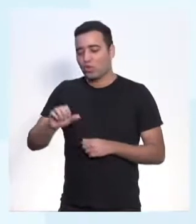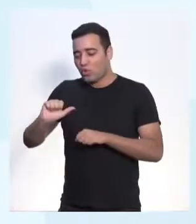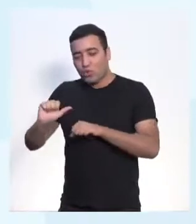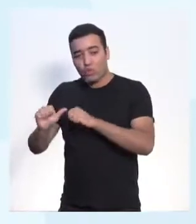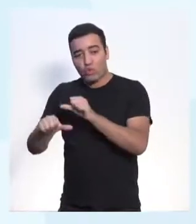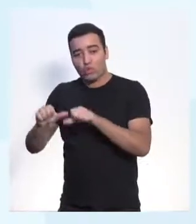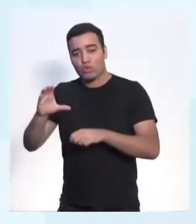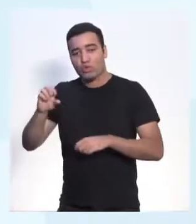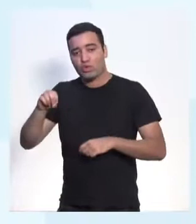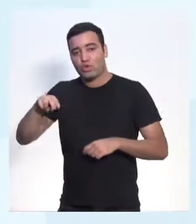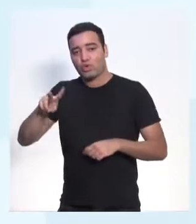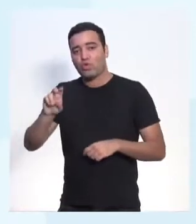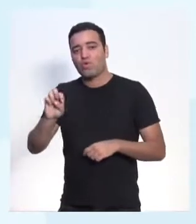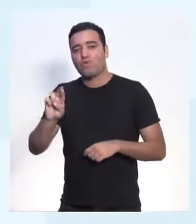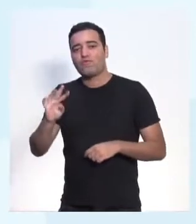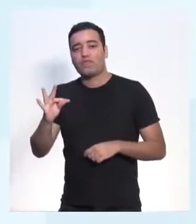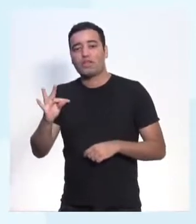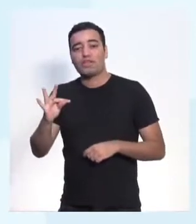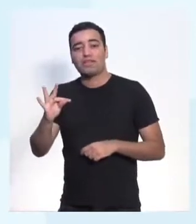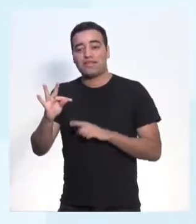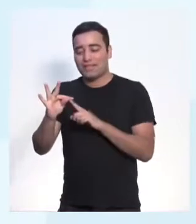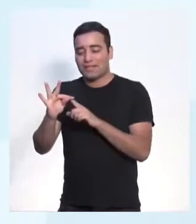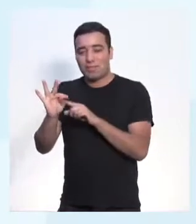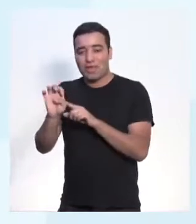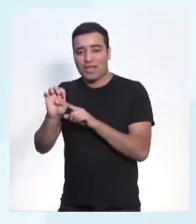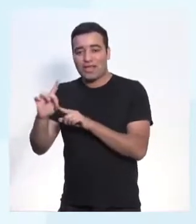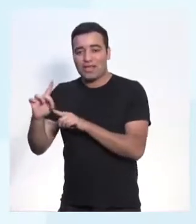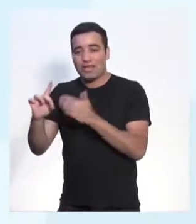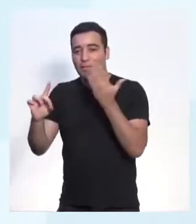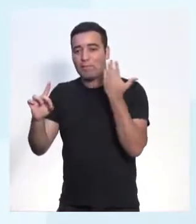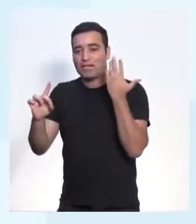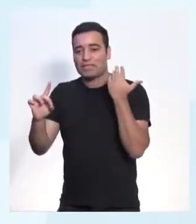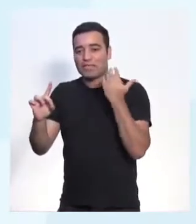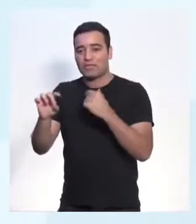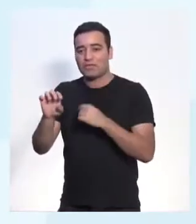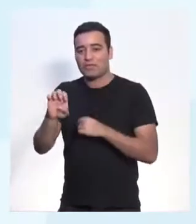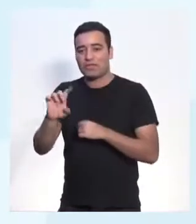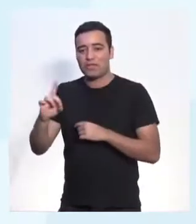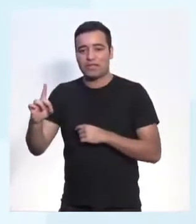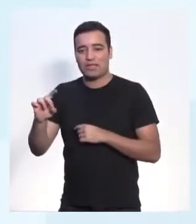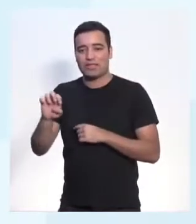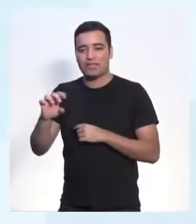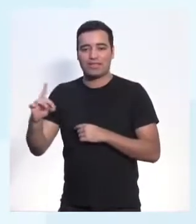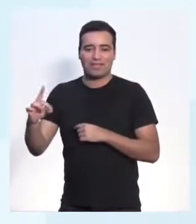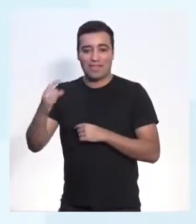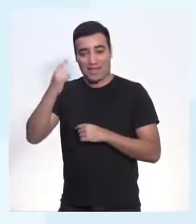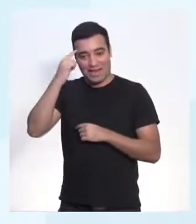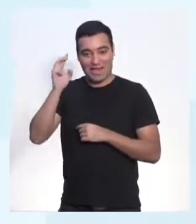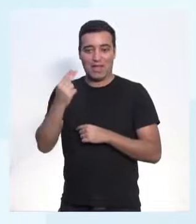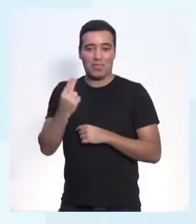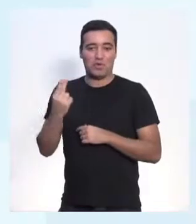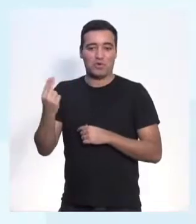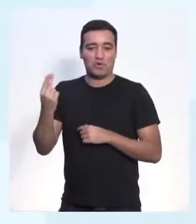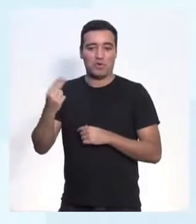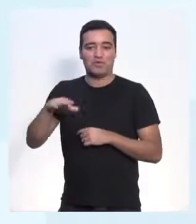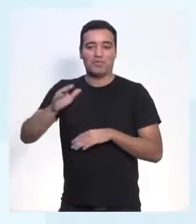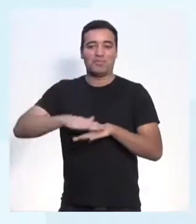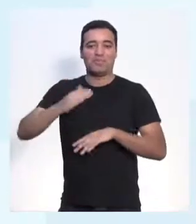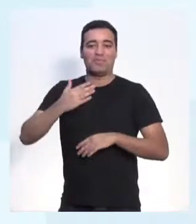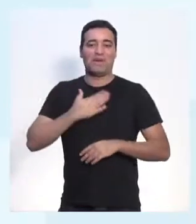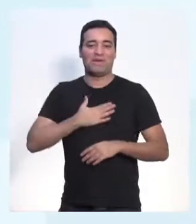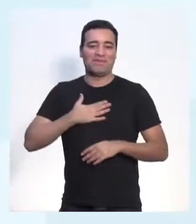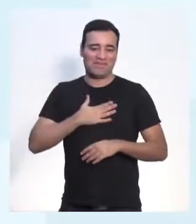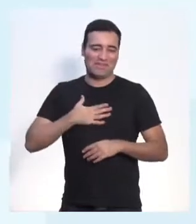você transformar o verbo, você coloca ed no final. Lembra do nome do professor que você mais gosta. Eita, olha a propaganda, né, Antônia? Eita!